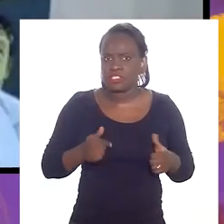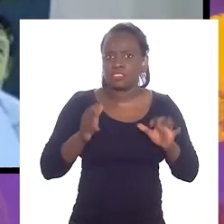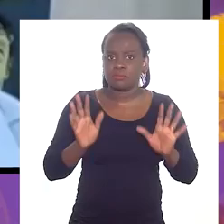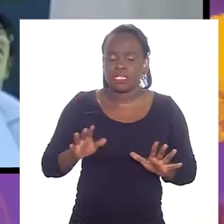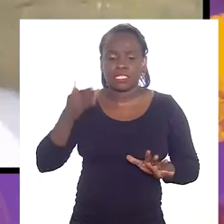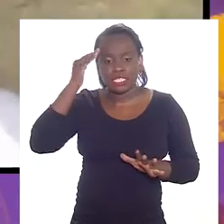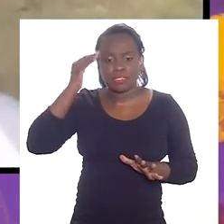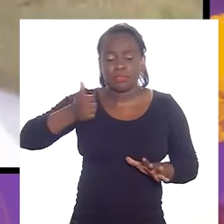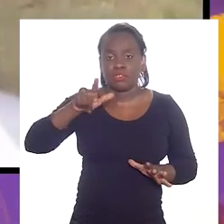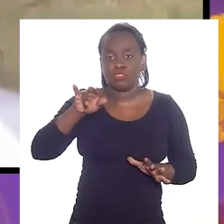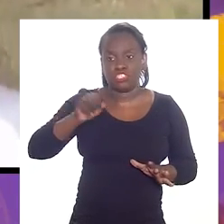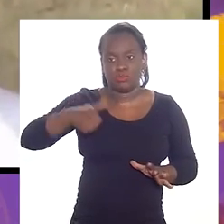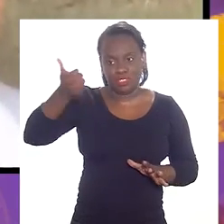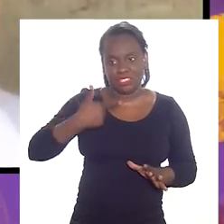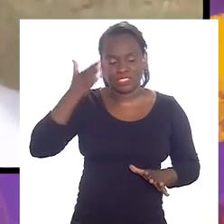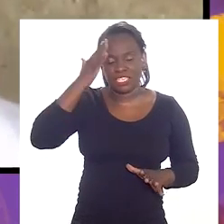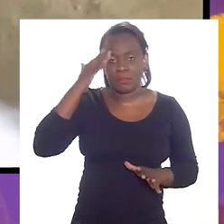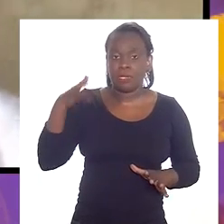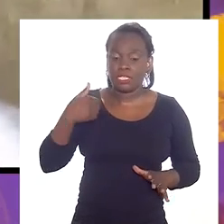acho que é